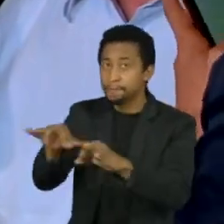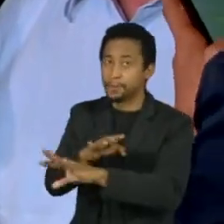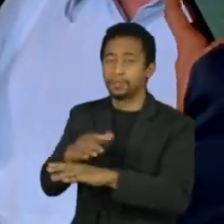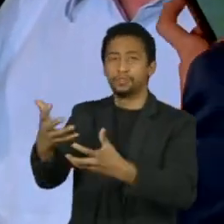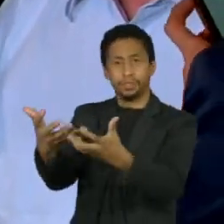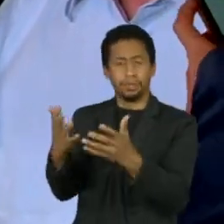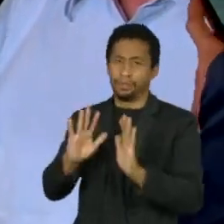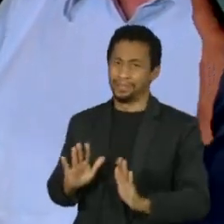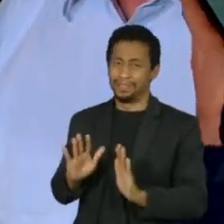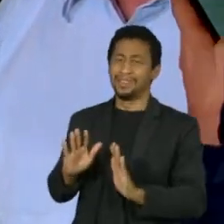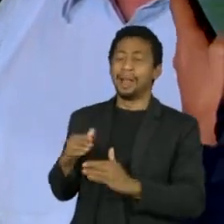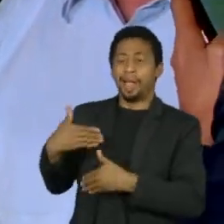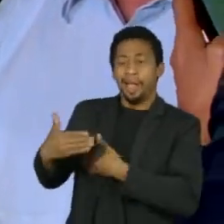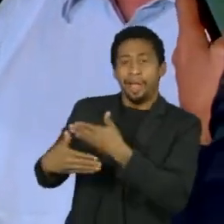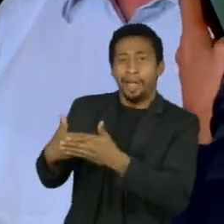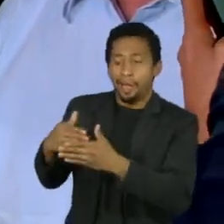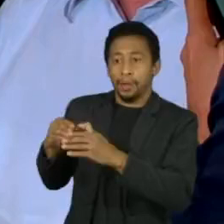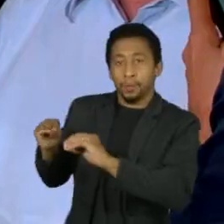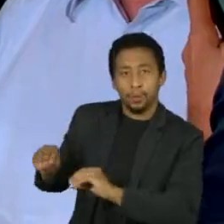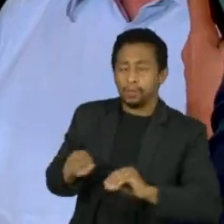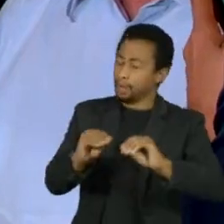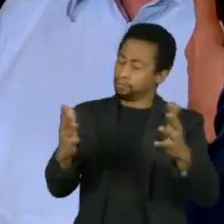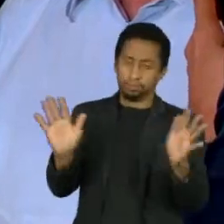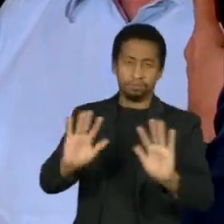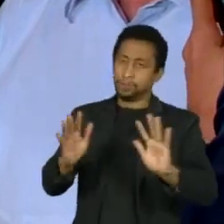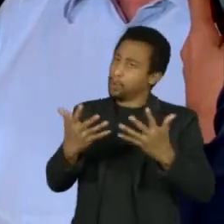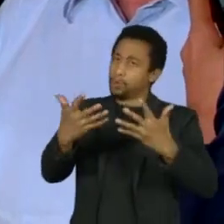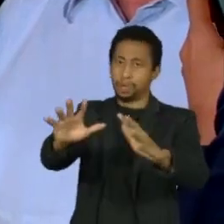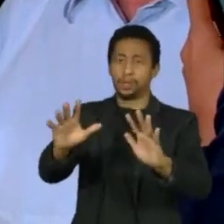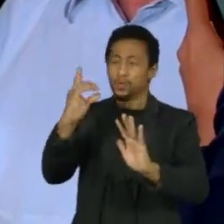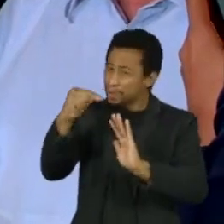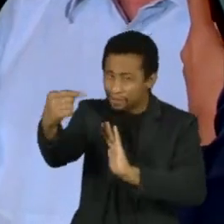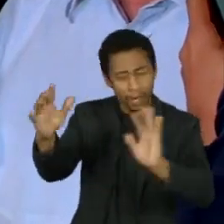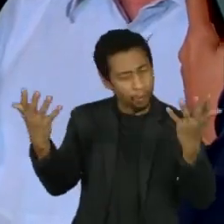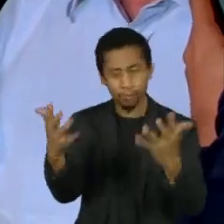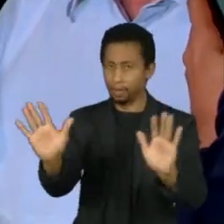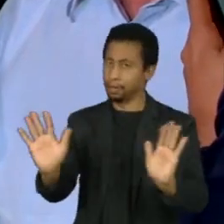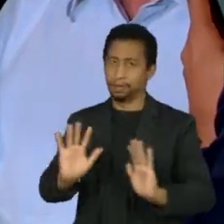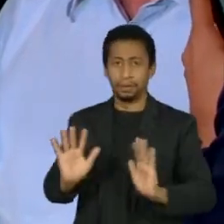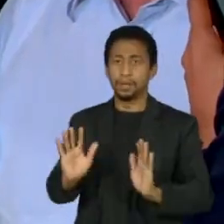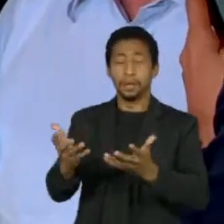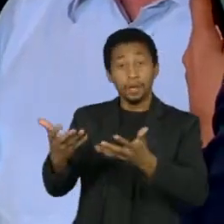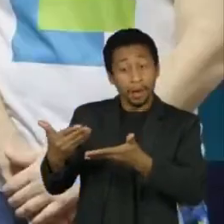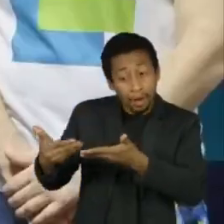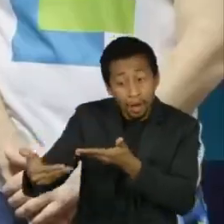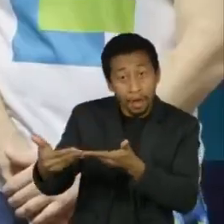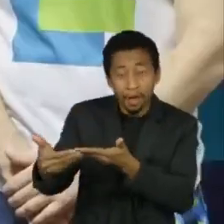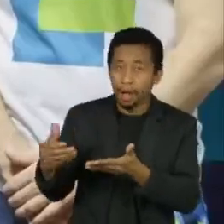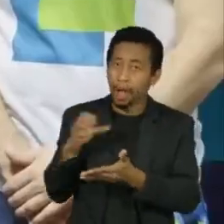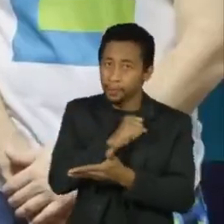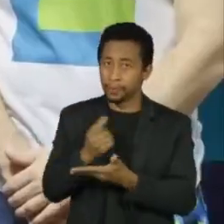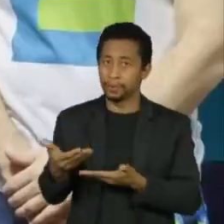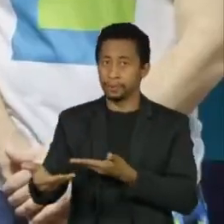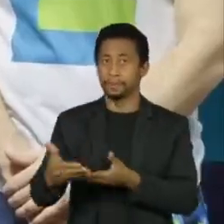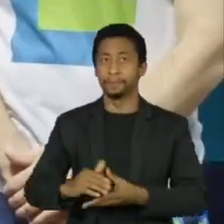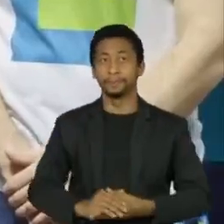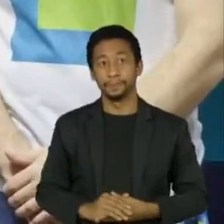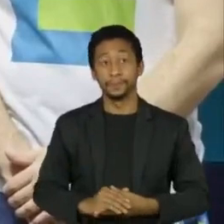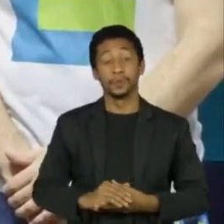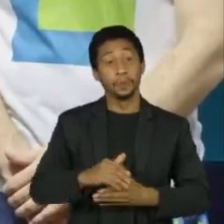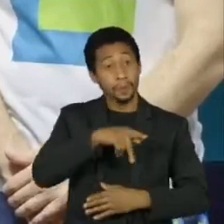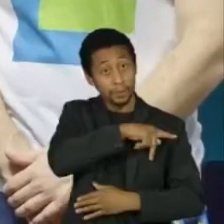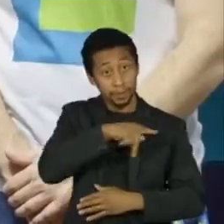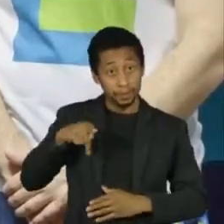não queremos adiamento, como eles querem, para o próximo final de semana. Nós queremos a conclusão deste processo. O presidente do